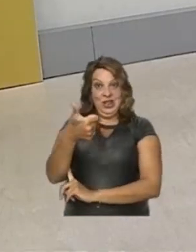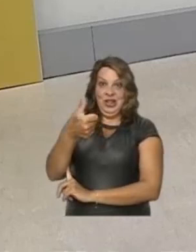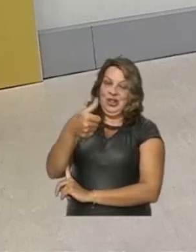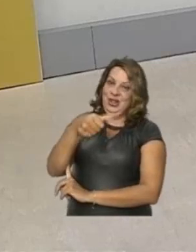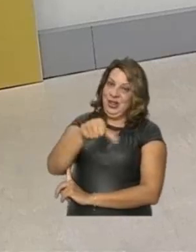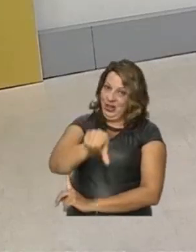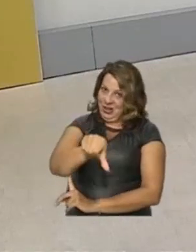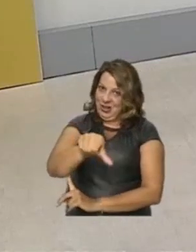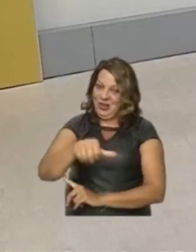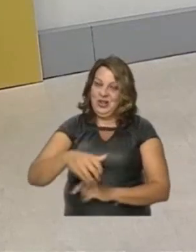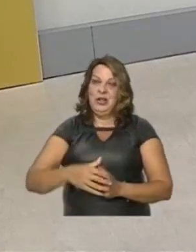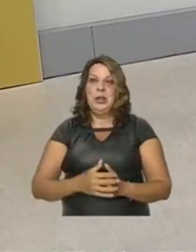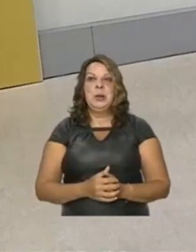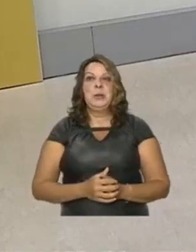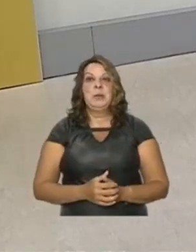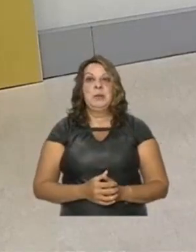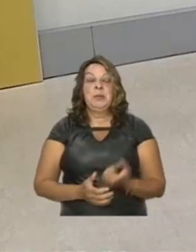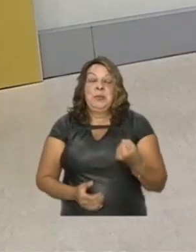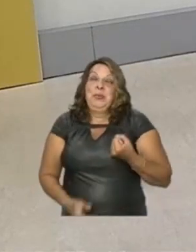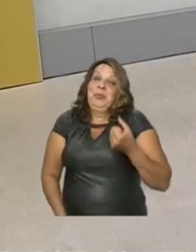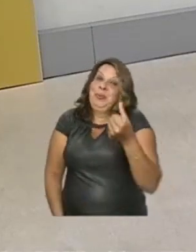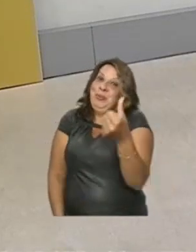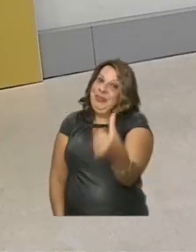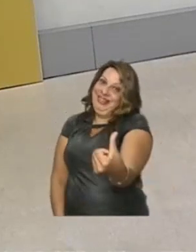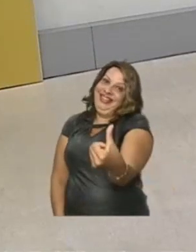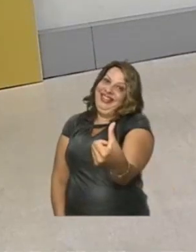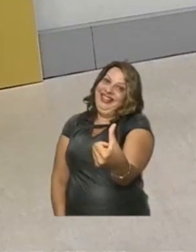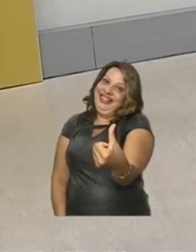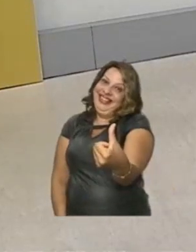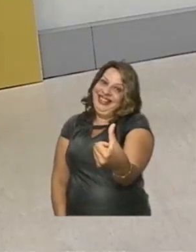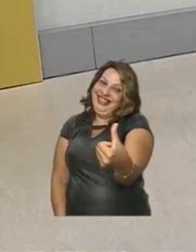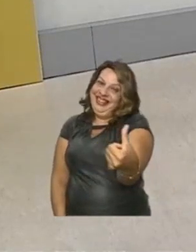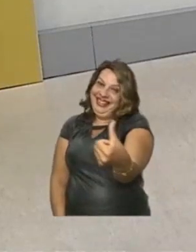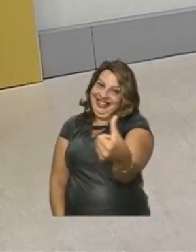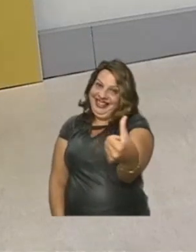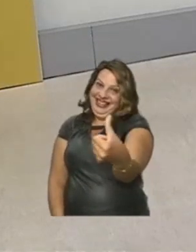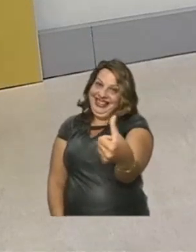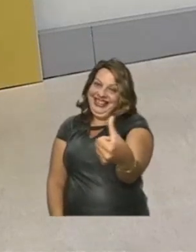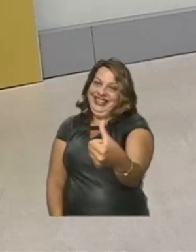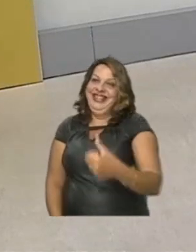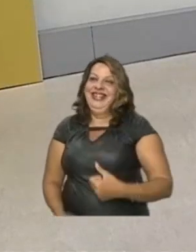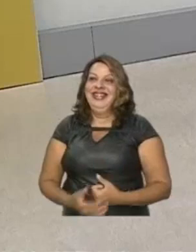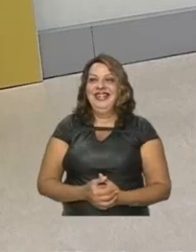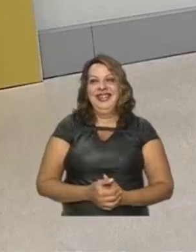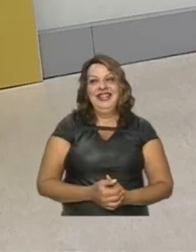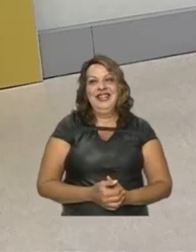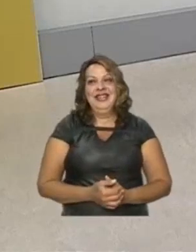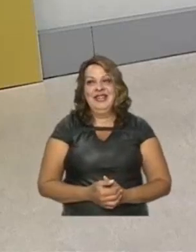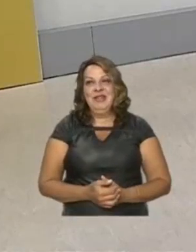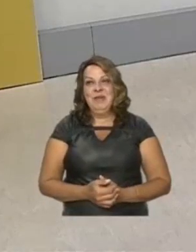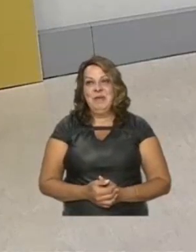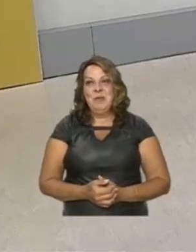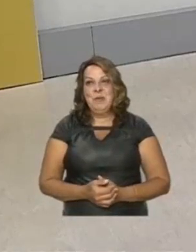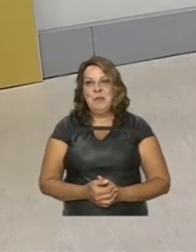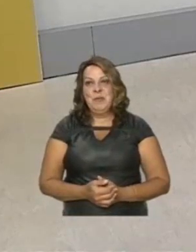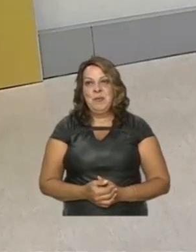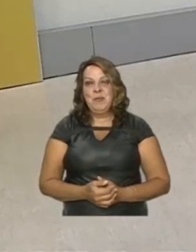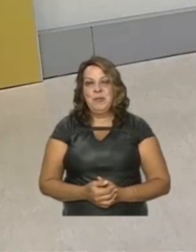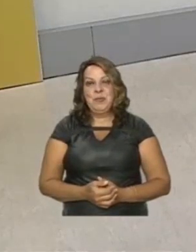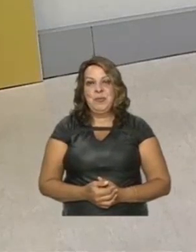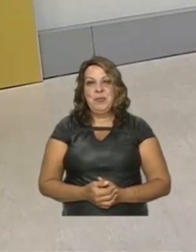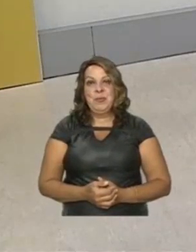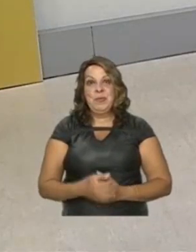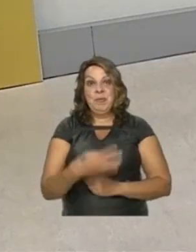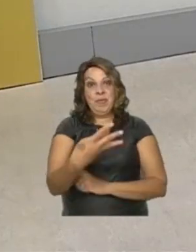29, olha aí o 29. Número 6 é a bolinha da vez, número 6. Vai lá com o número 6. Número